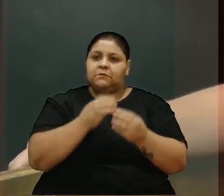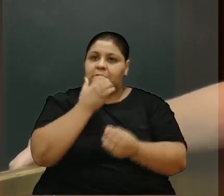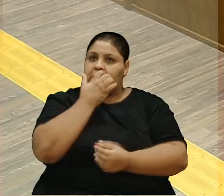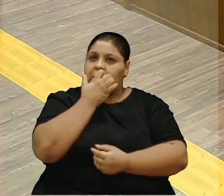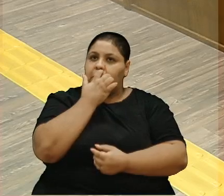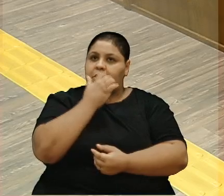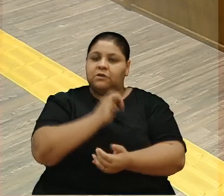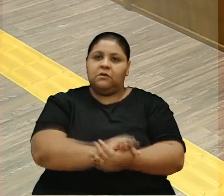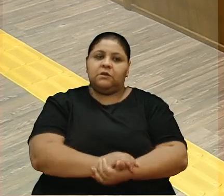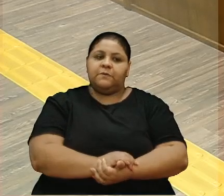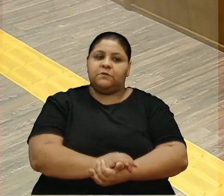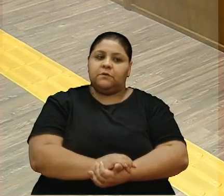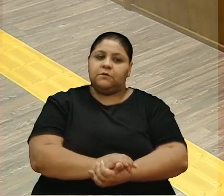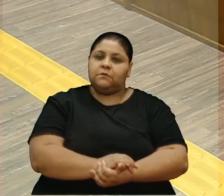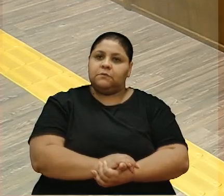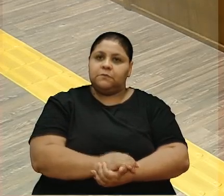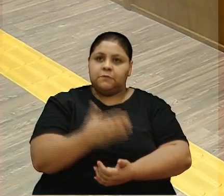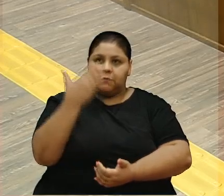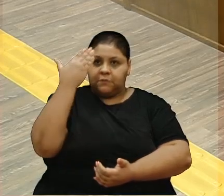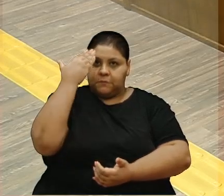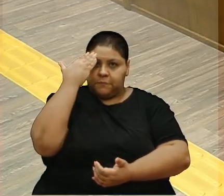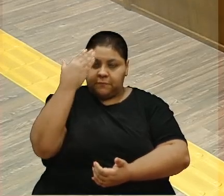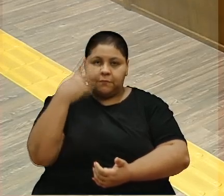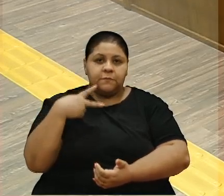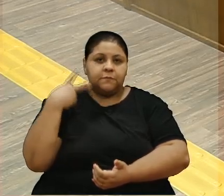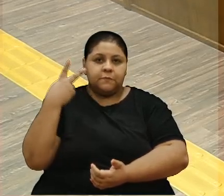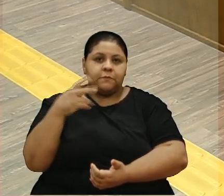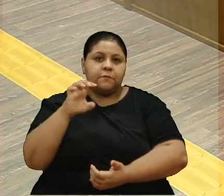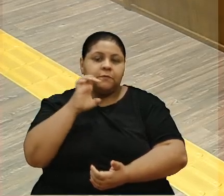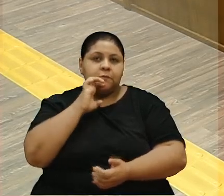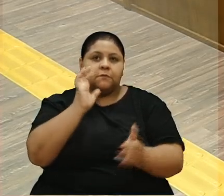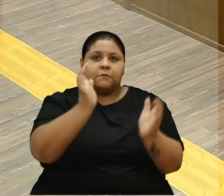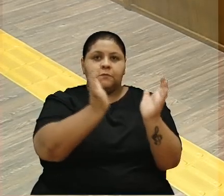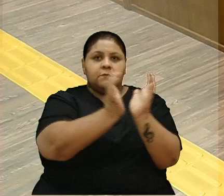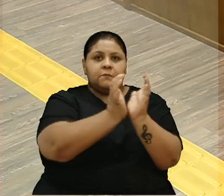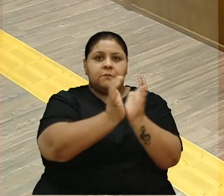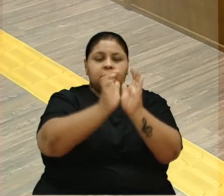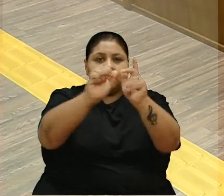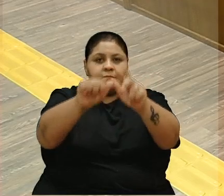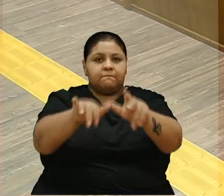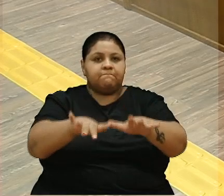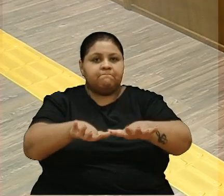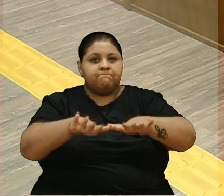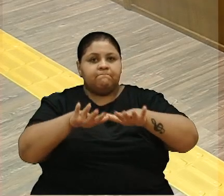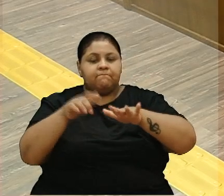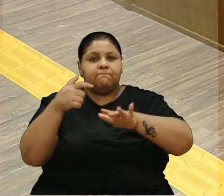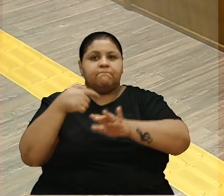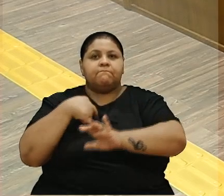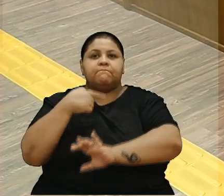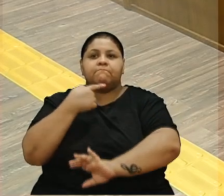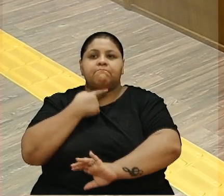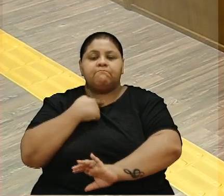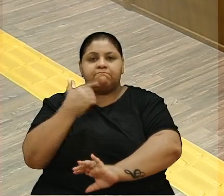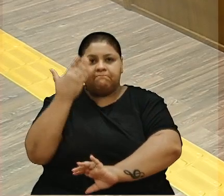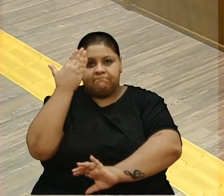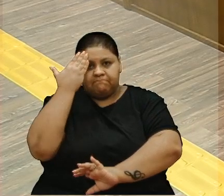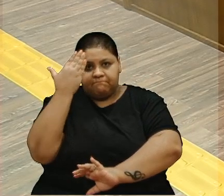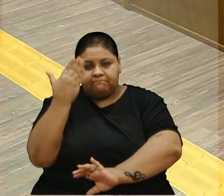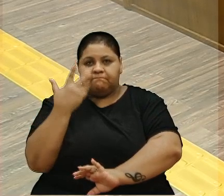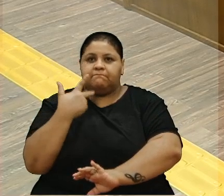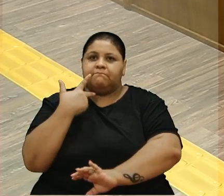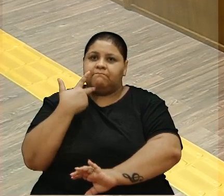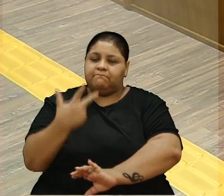Andressa. Obrigada, vereadora Estela, colegas, plateia. Eu gostaria de agradecer a